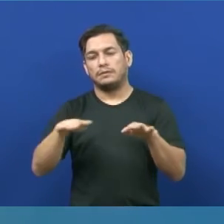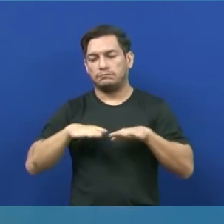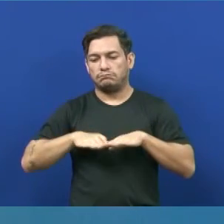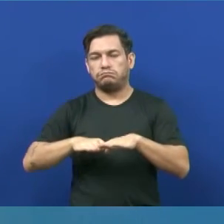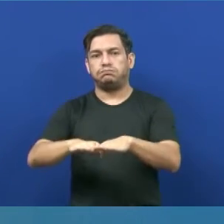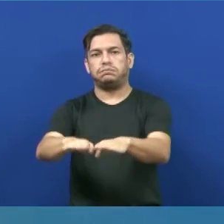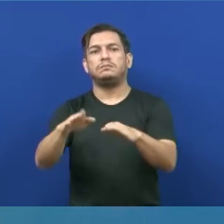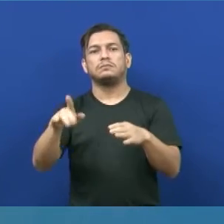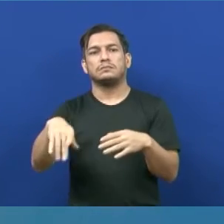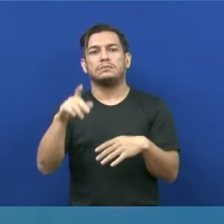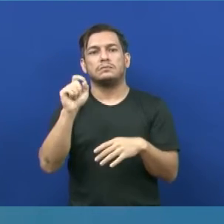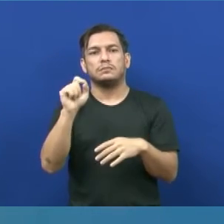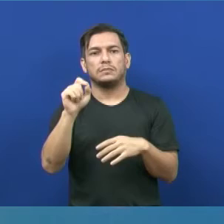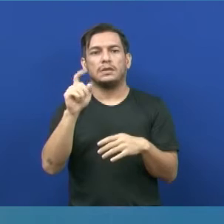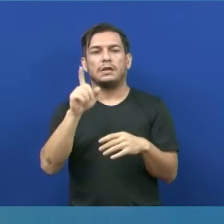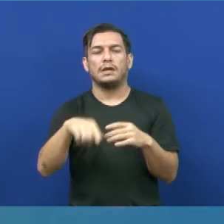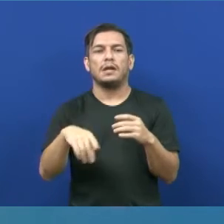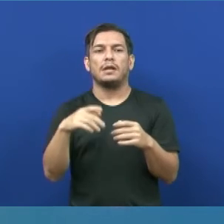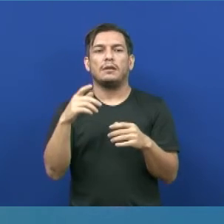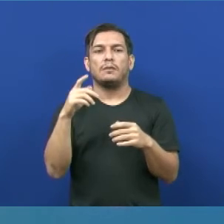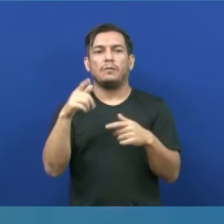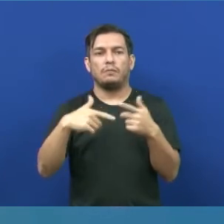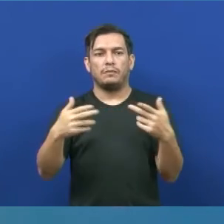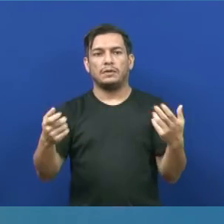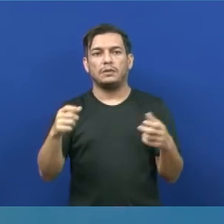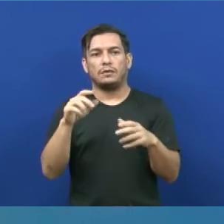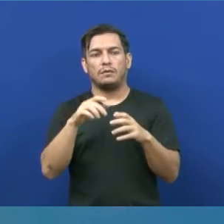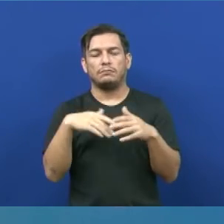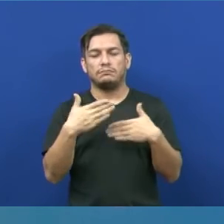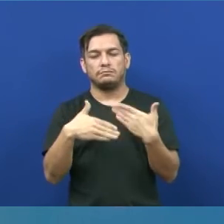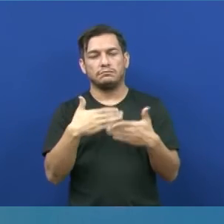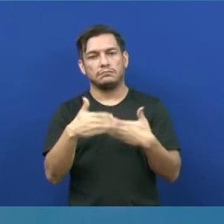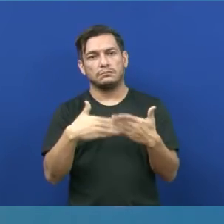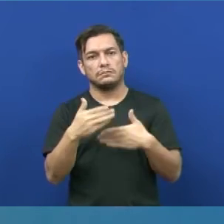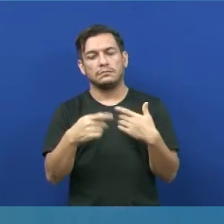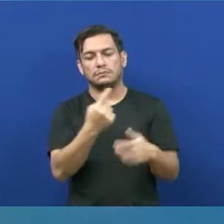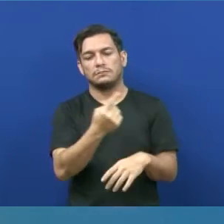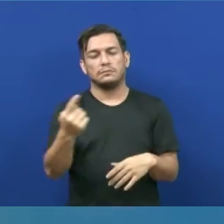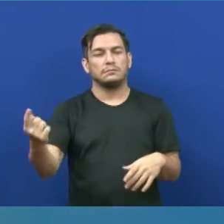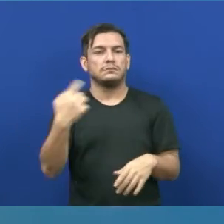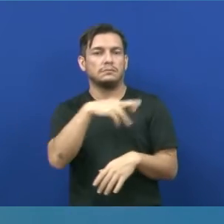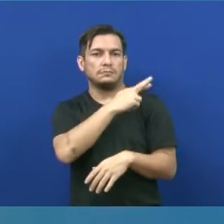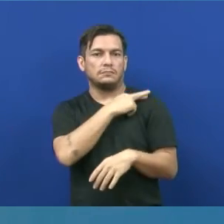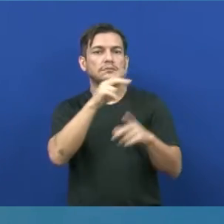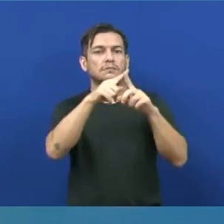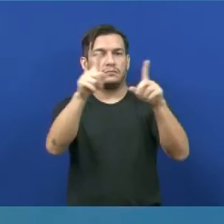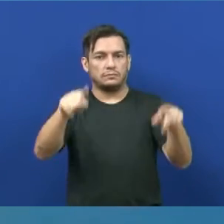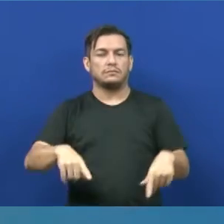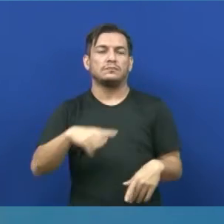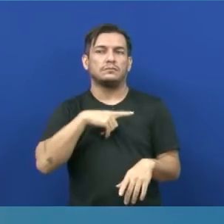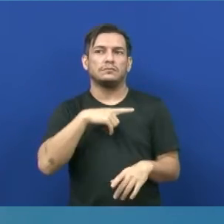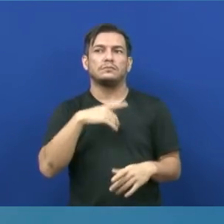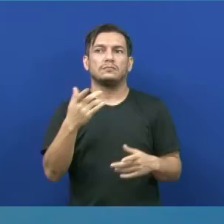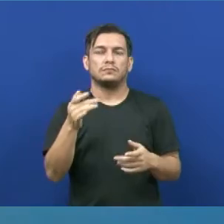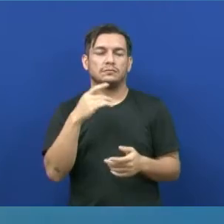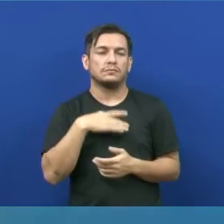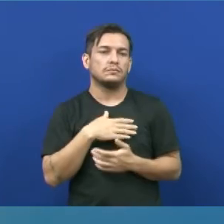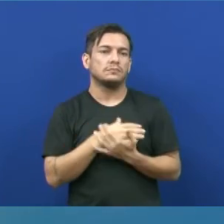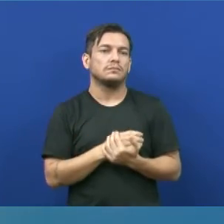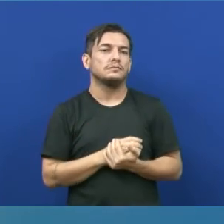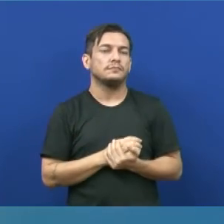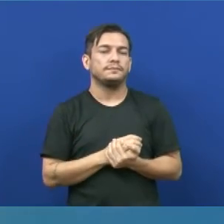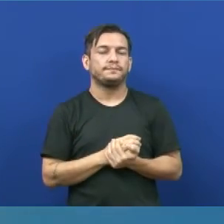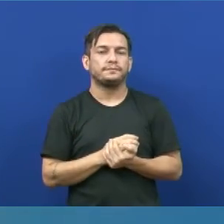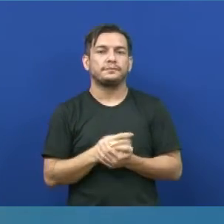esteira. E nessa esteira, esse produto, esse carro ia sendo montado aos poucos. E cada operário ia fazendo apenas uma única função. Então, supomos que um